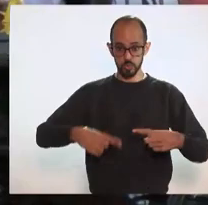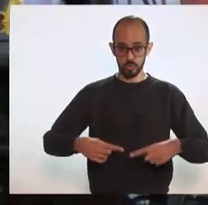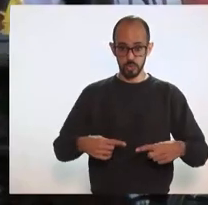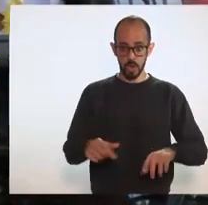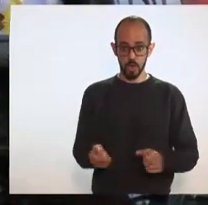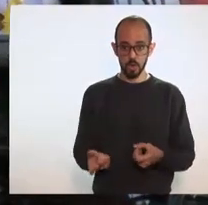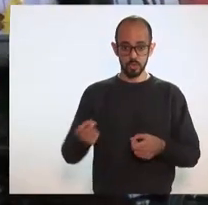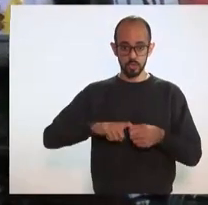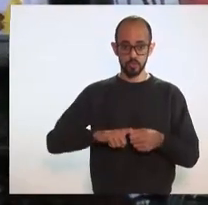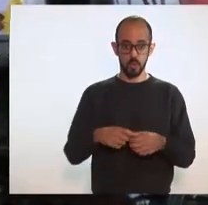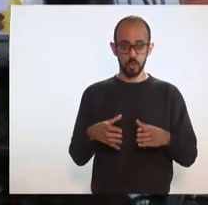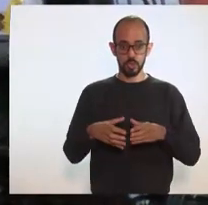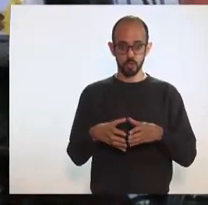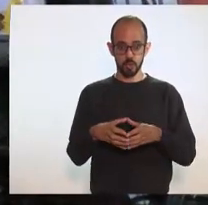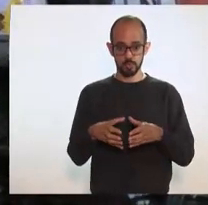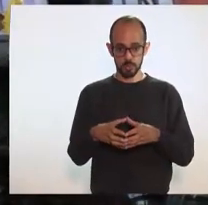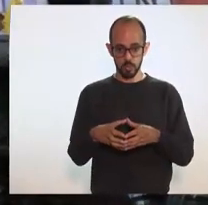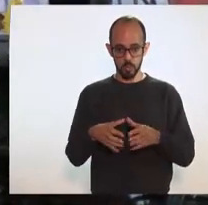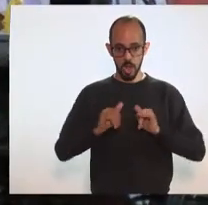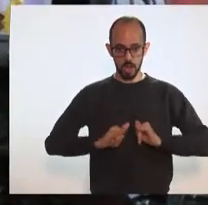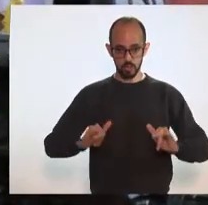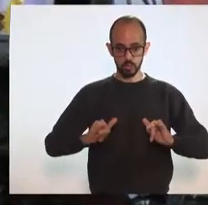as comissões